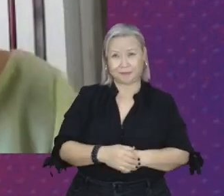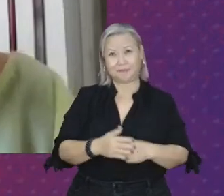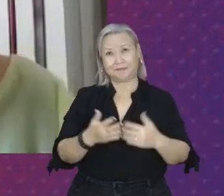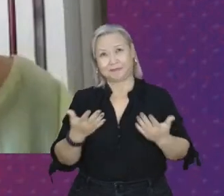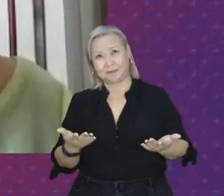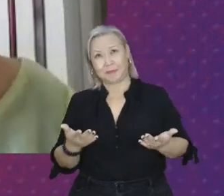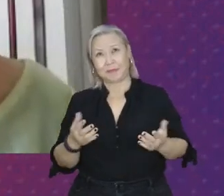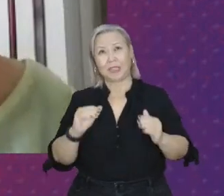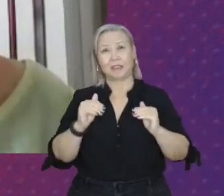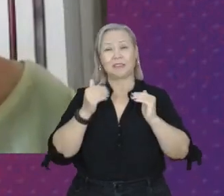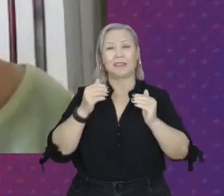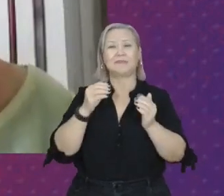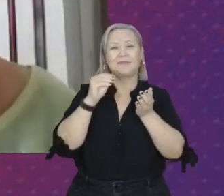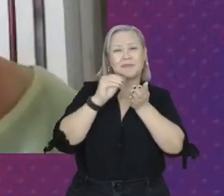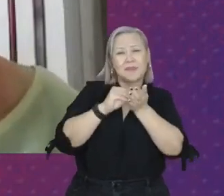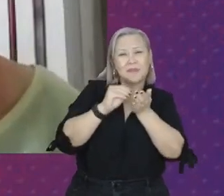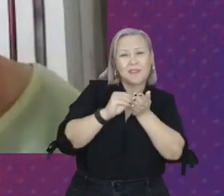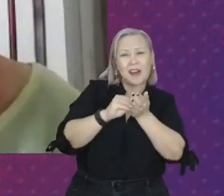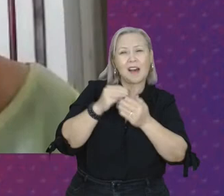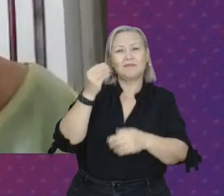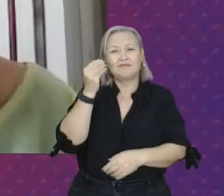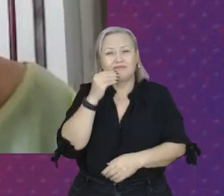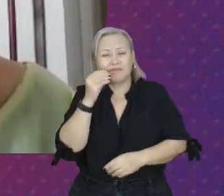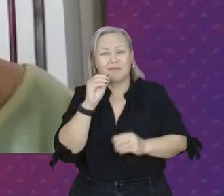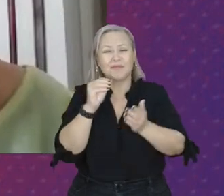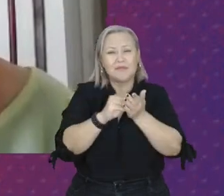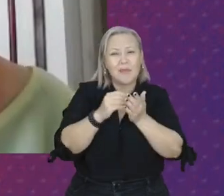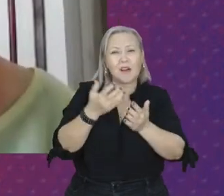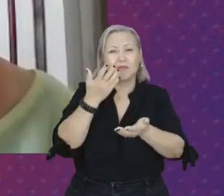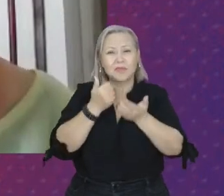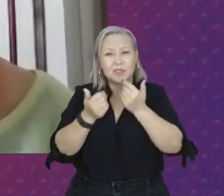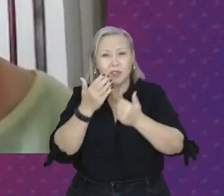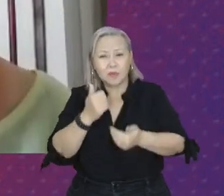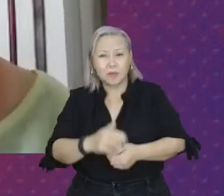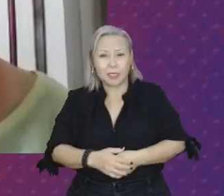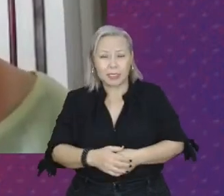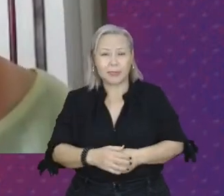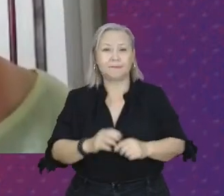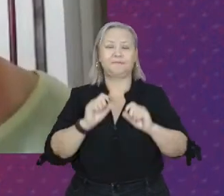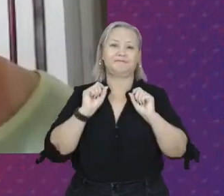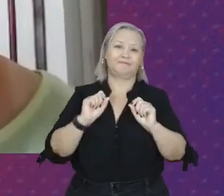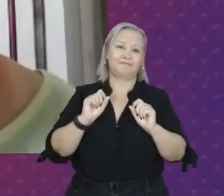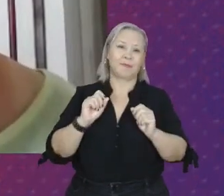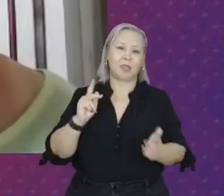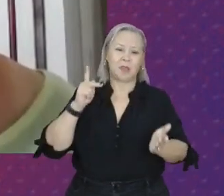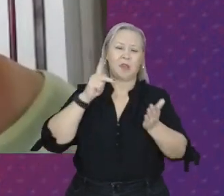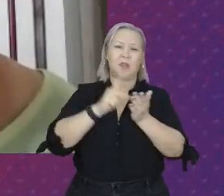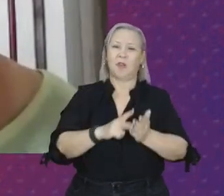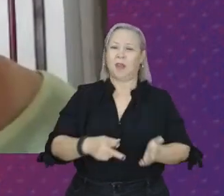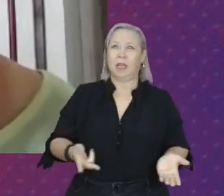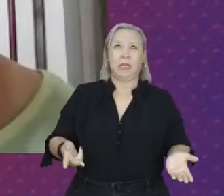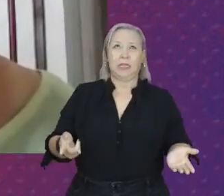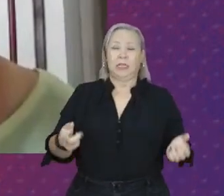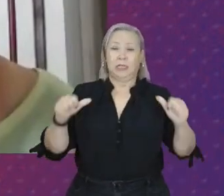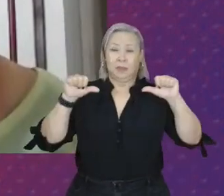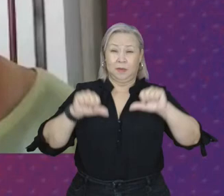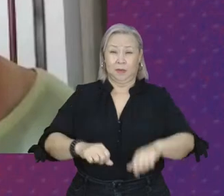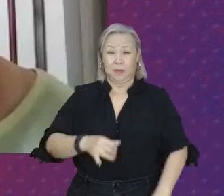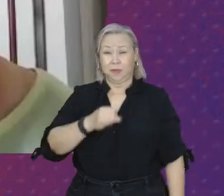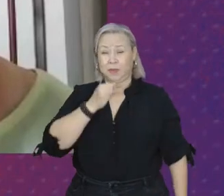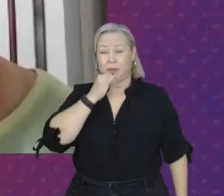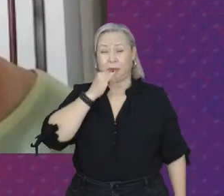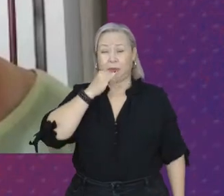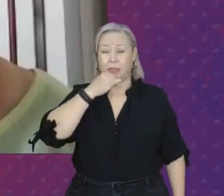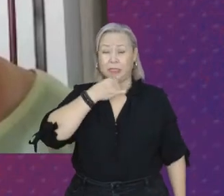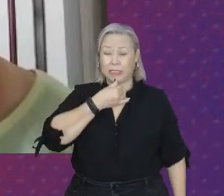de insegurança alimentar, moderado, leve, enfim, é um quadro dramático, um quadro que